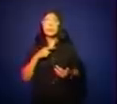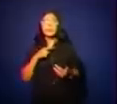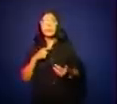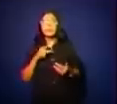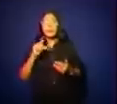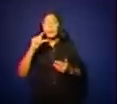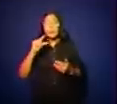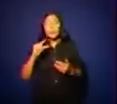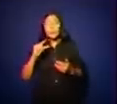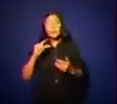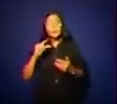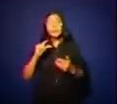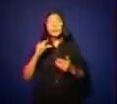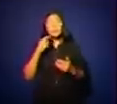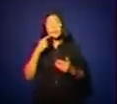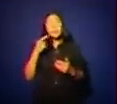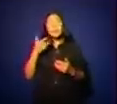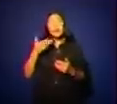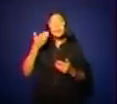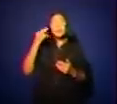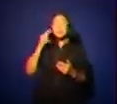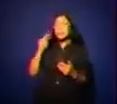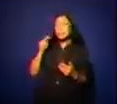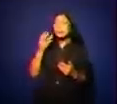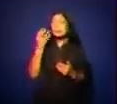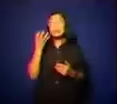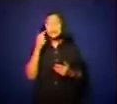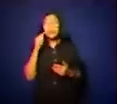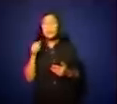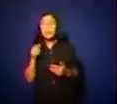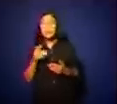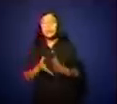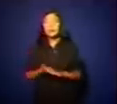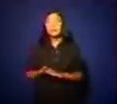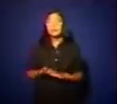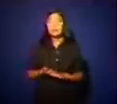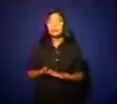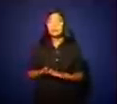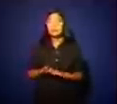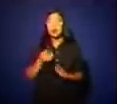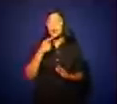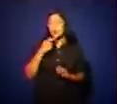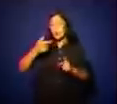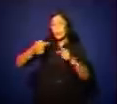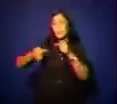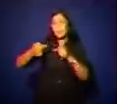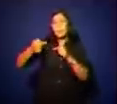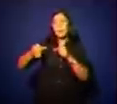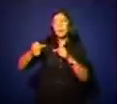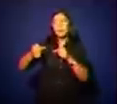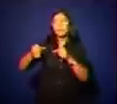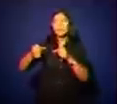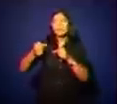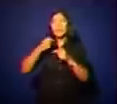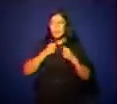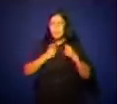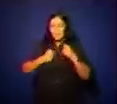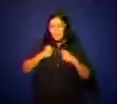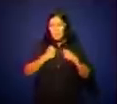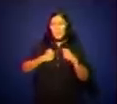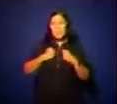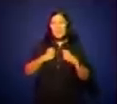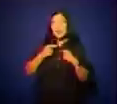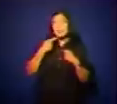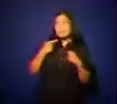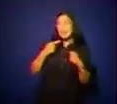menor que o esperado agora infelizmente a gente parece que o lado político Na ansiedade tá